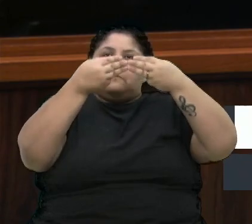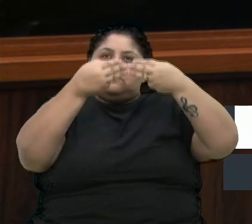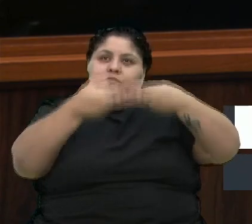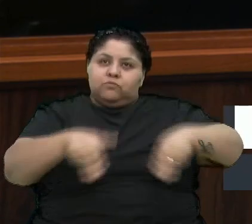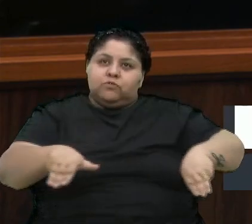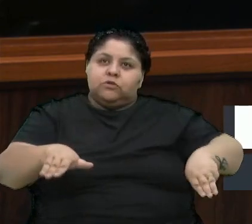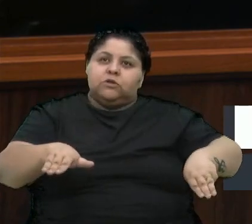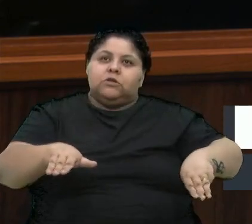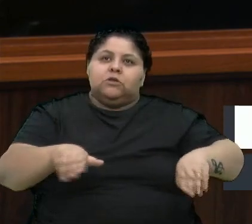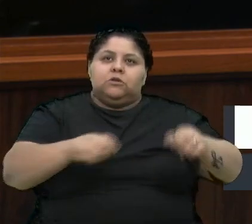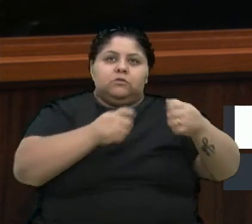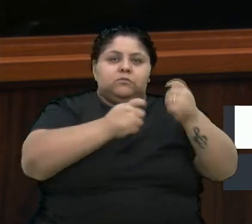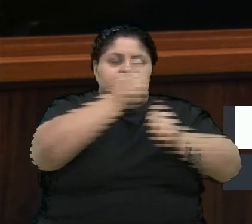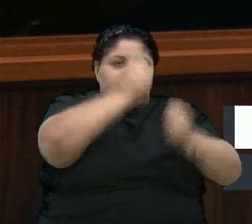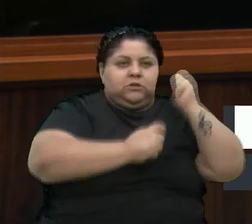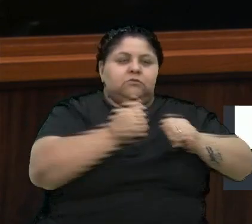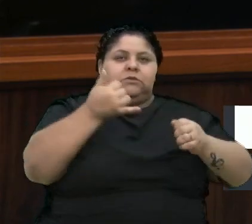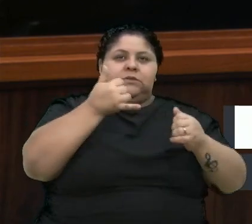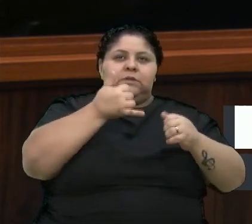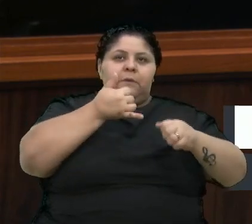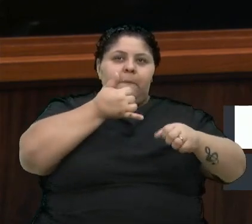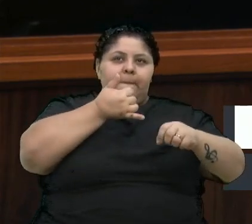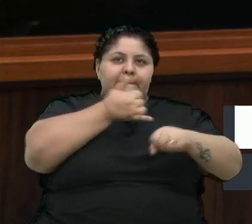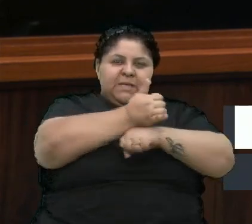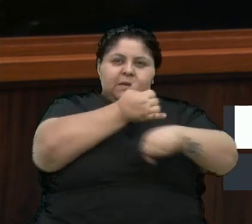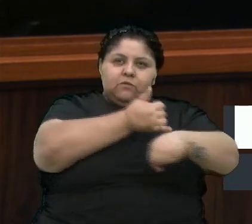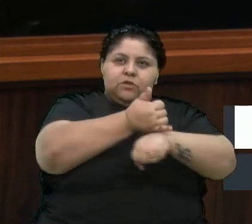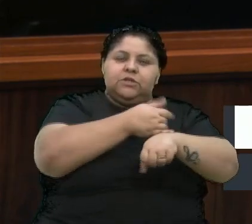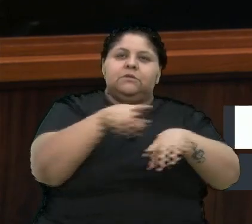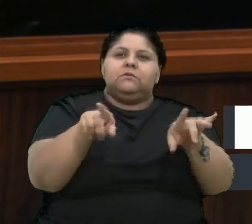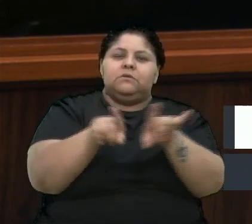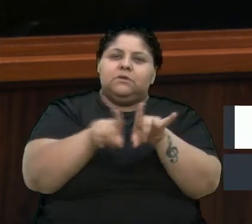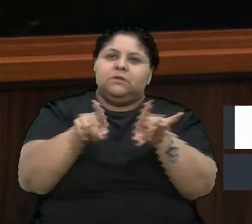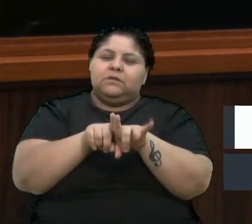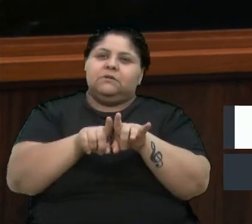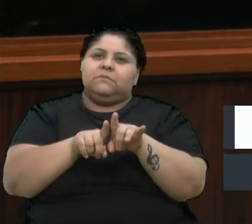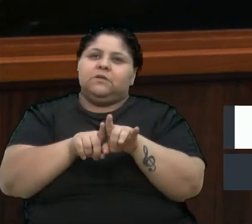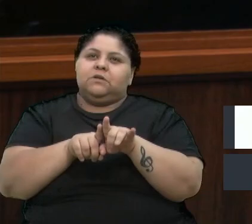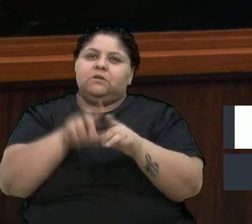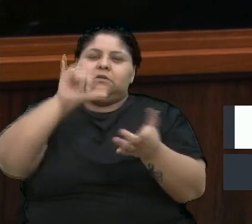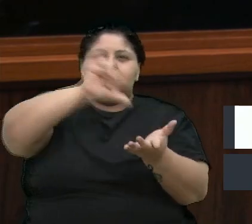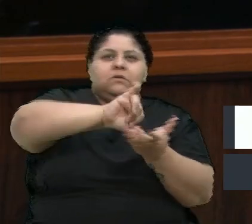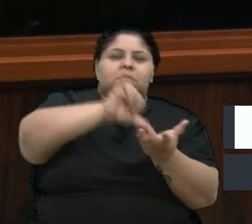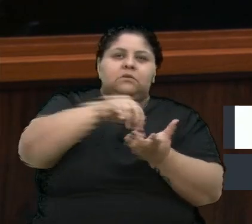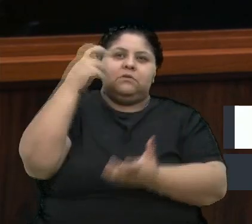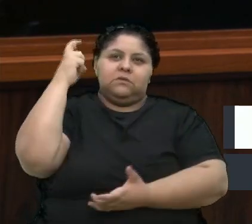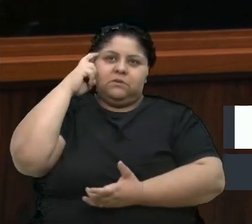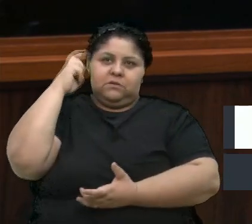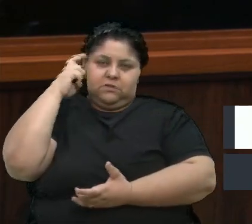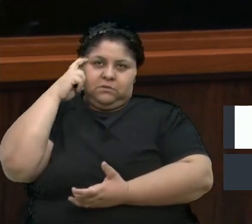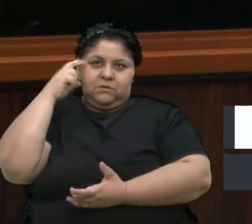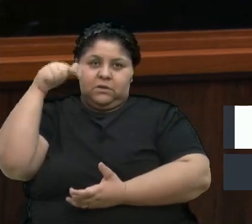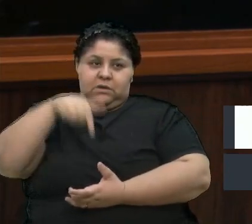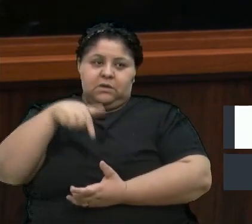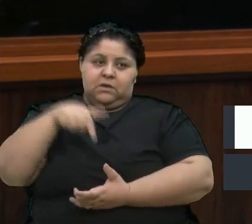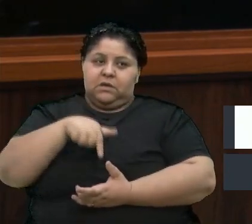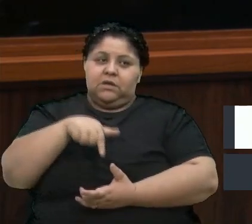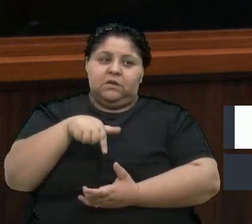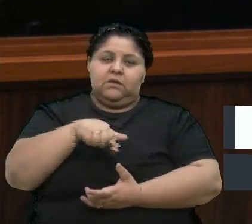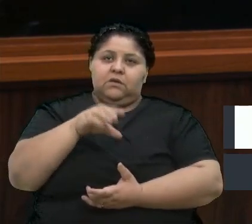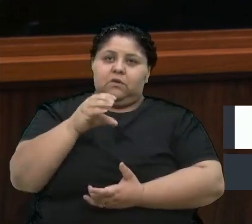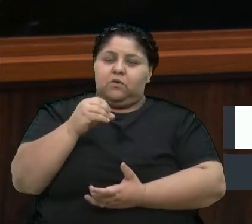fazendo parceria com o Centro de Cultura Dr. Henrique Aldovaz Filho. E